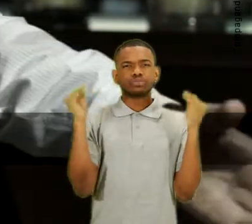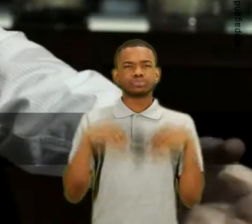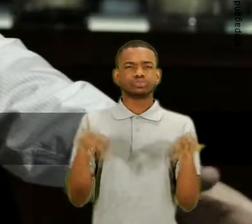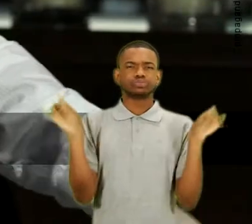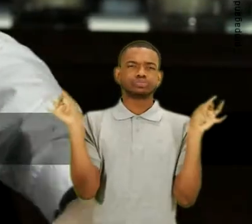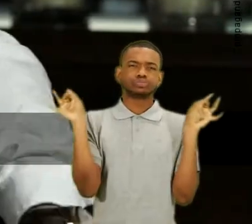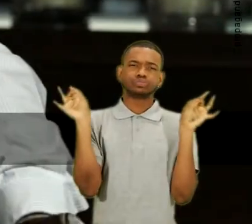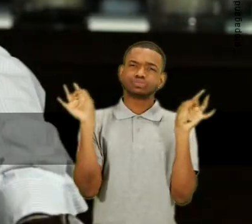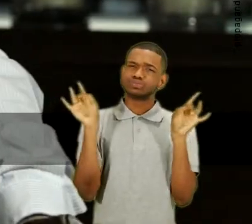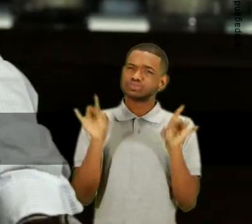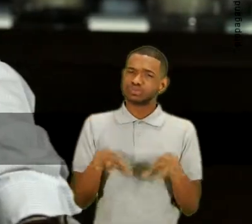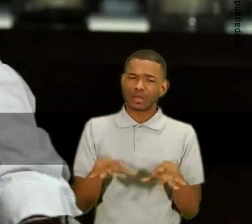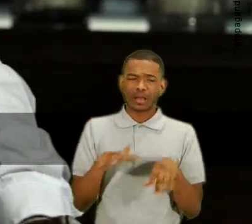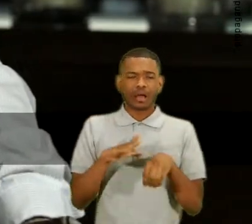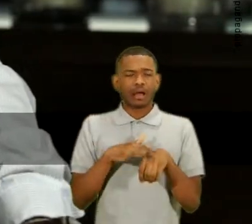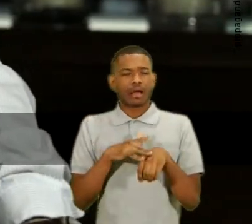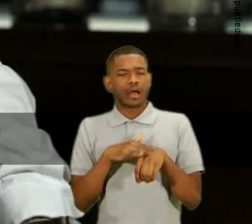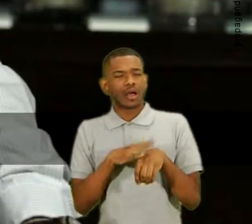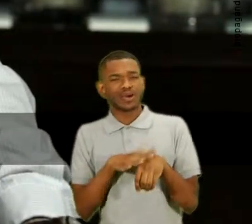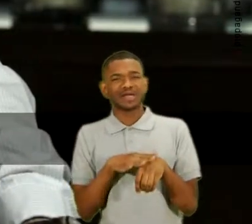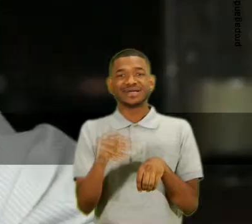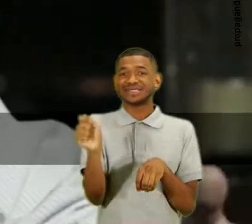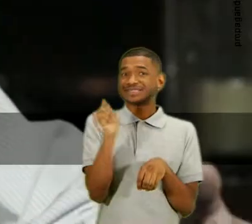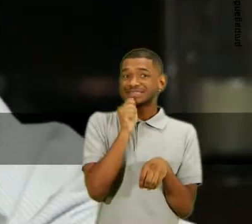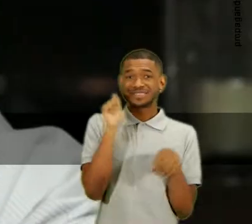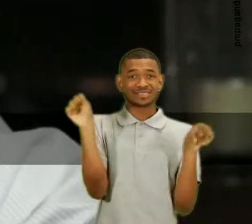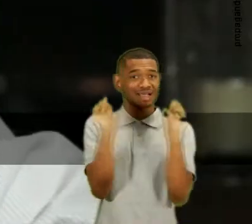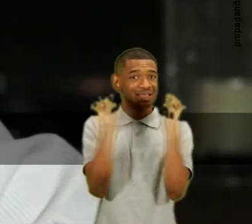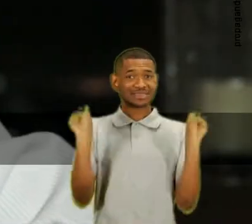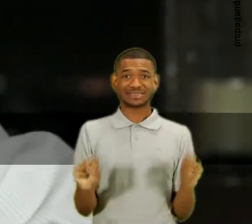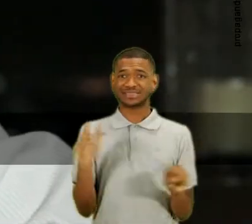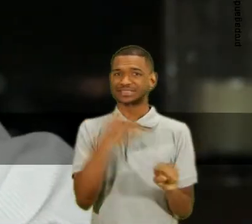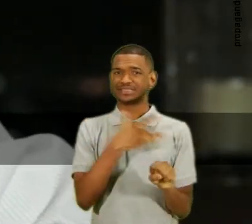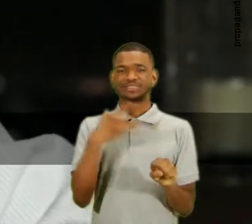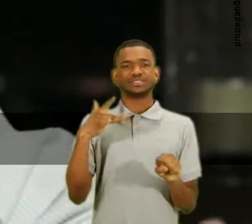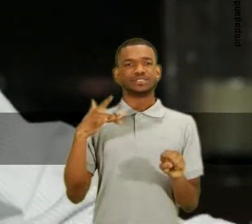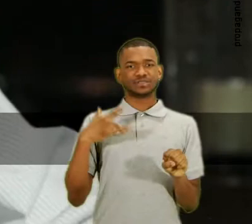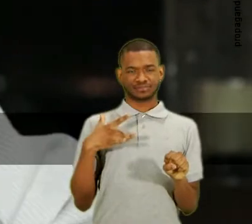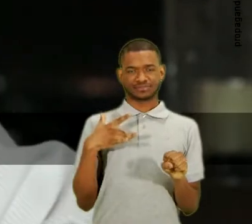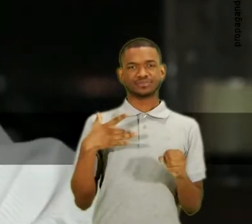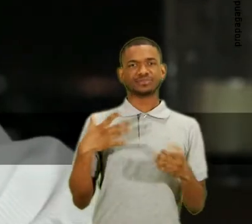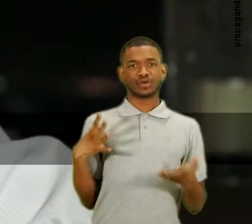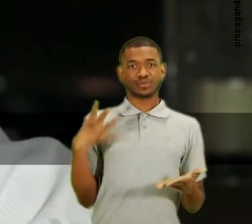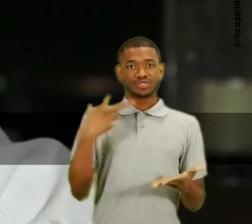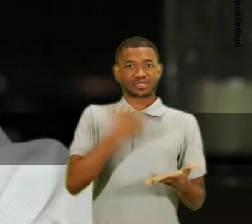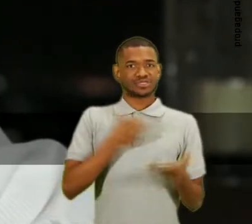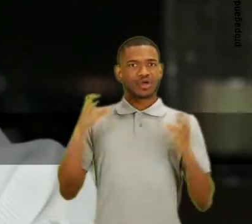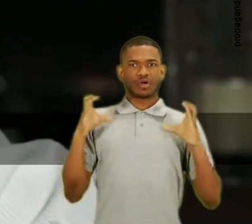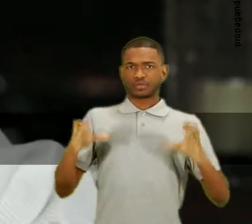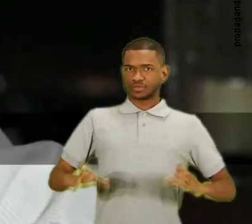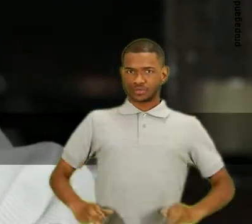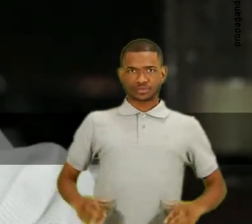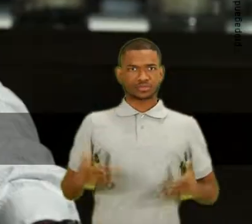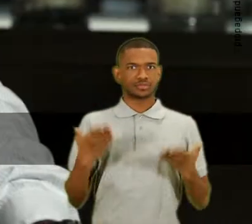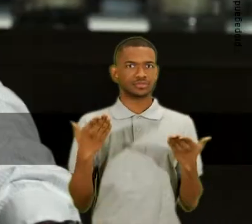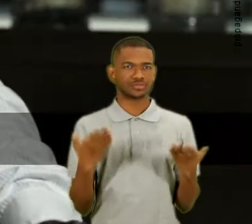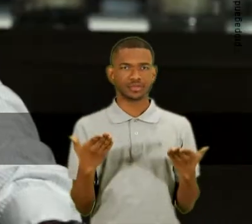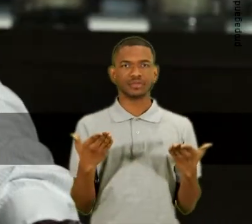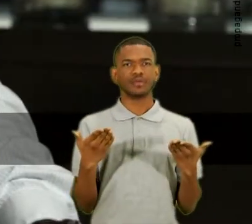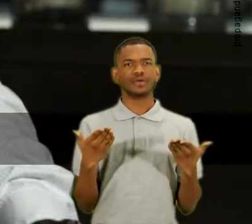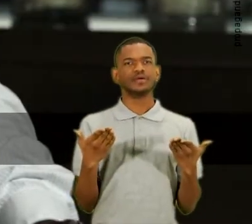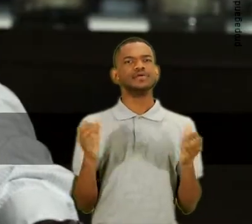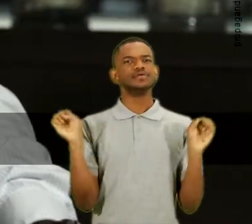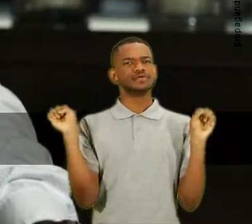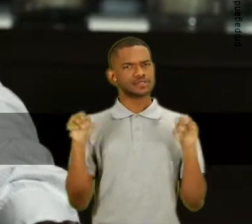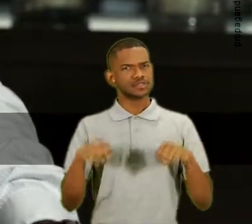o adoecer ele é inevitável para todos os cidadãos Sim foi possível enfrentar o covid-19